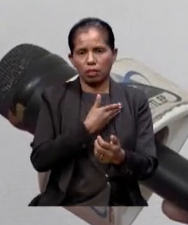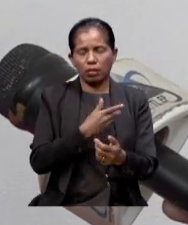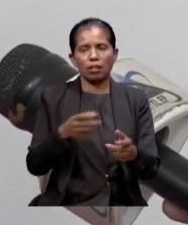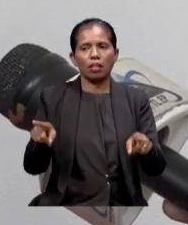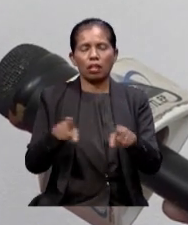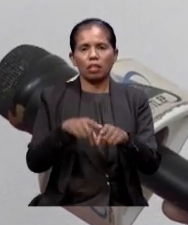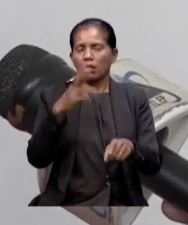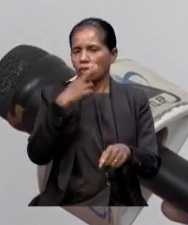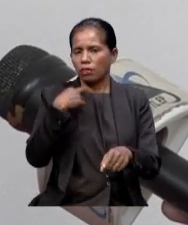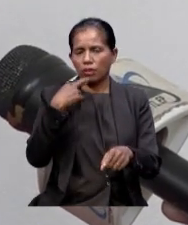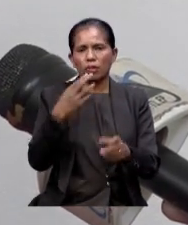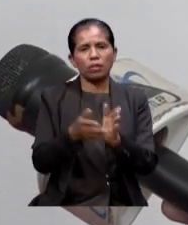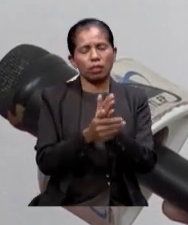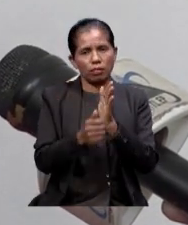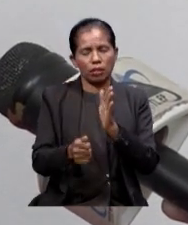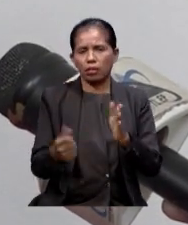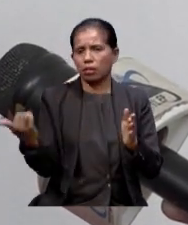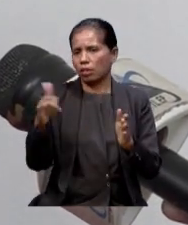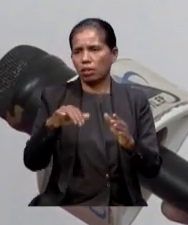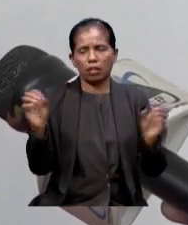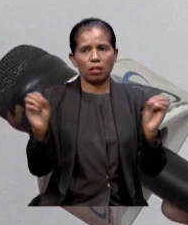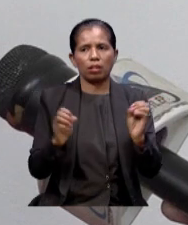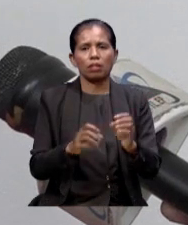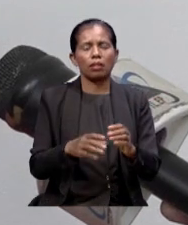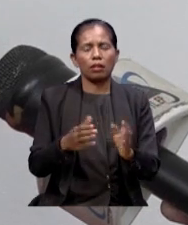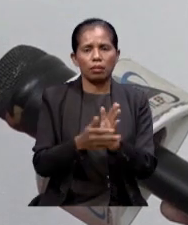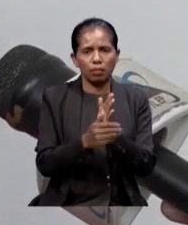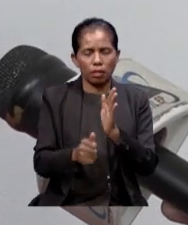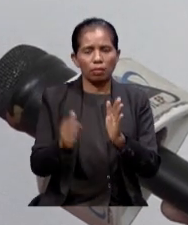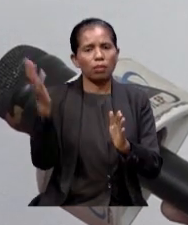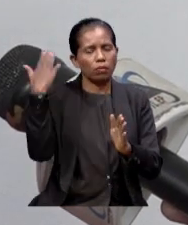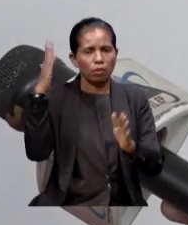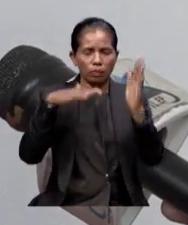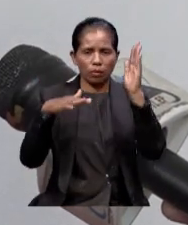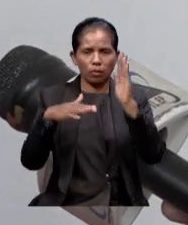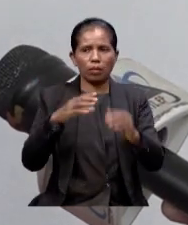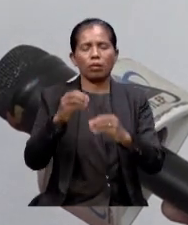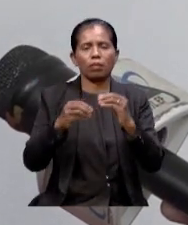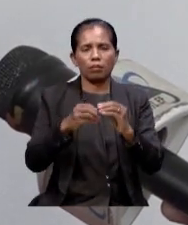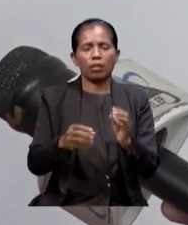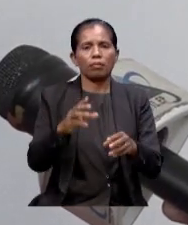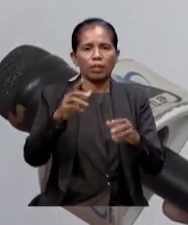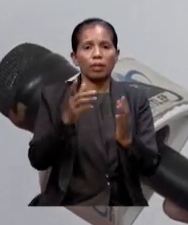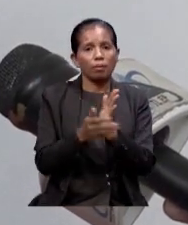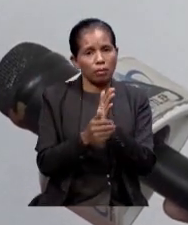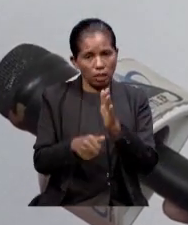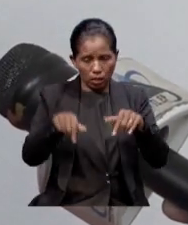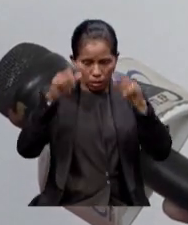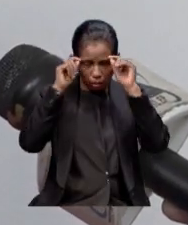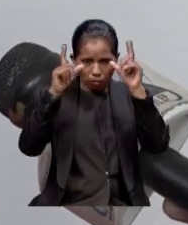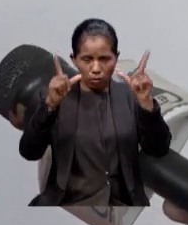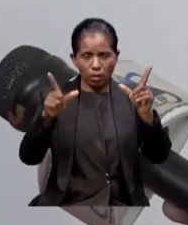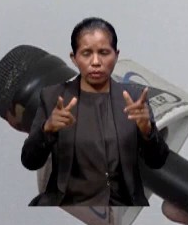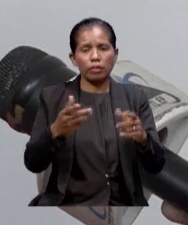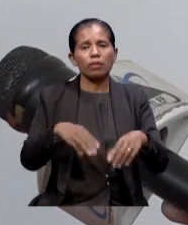hanesan fos, mina, ser nelai. Mina mos ulu problema ho supply kona ba mina e Timor ne limitado tia,